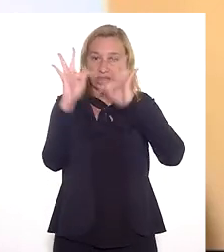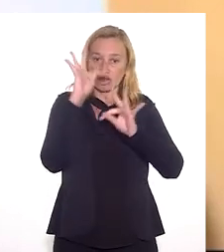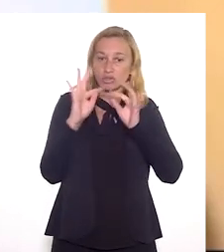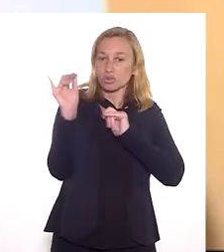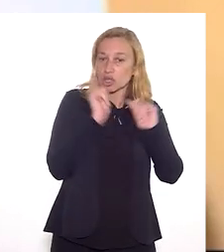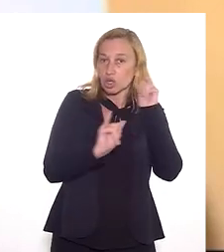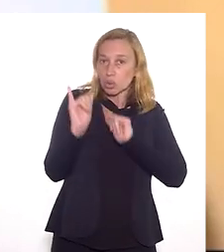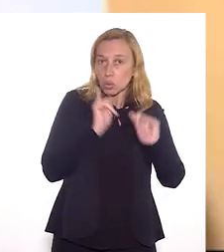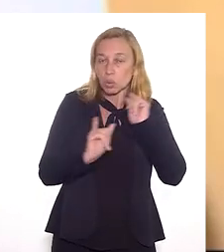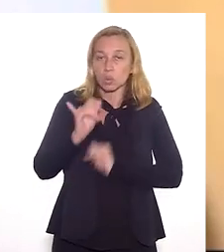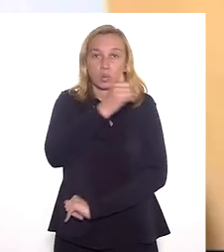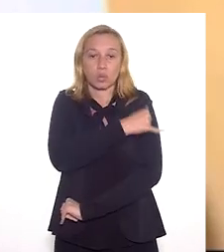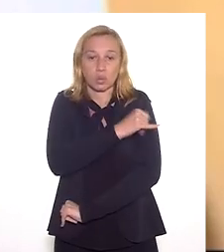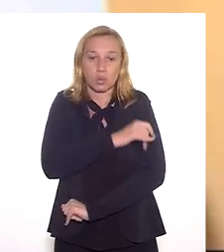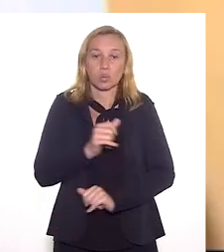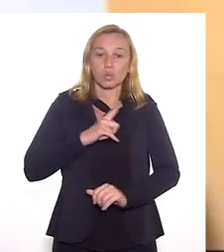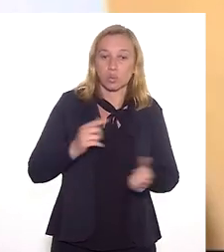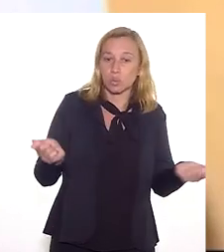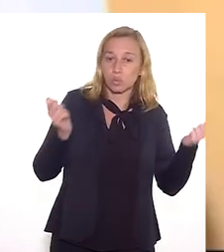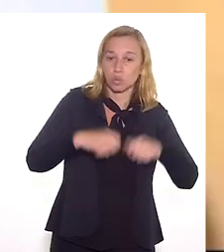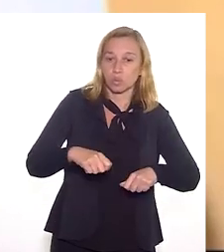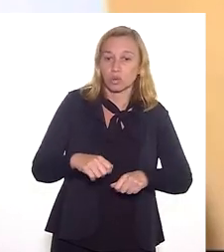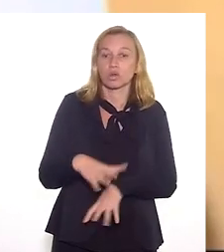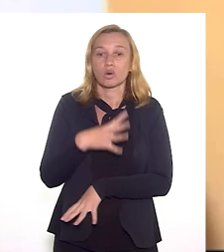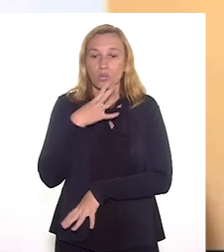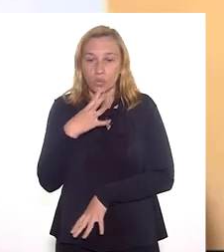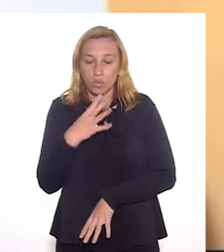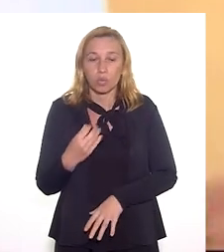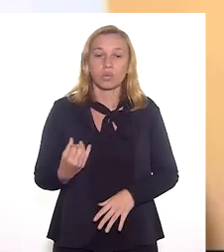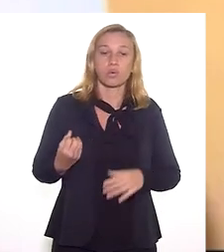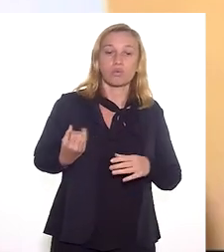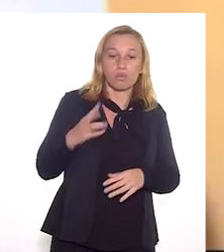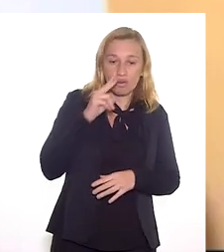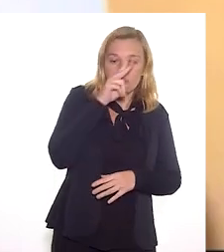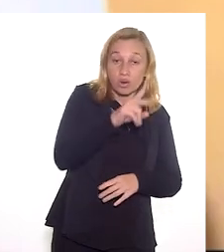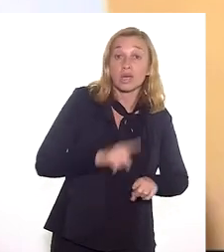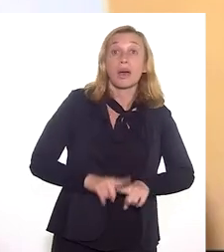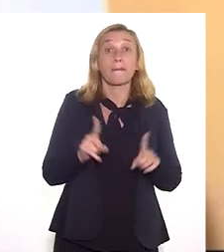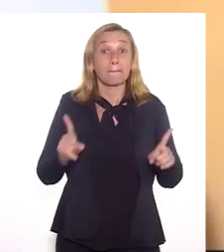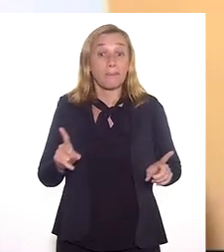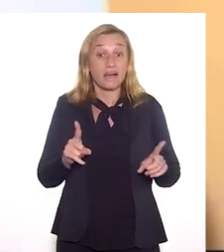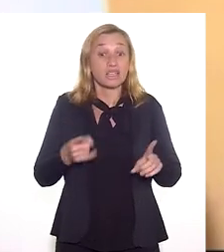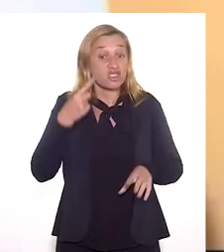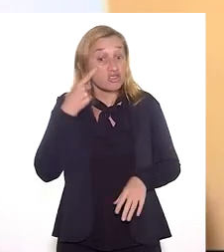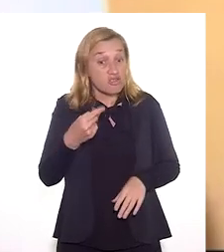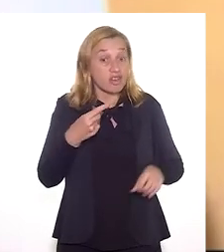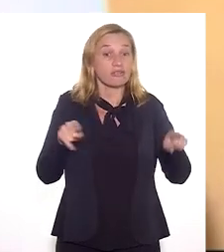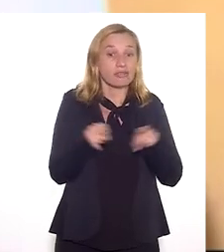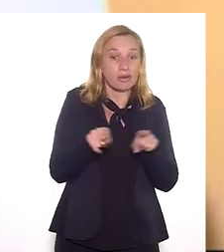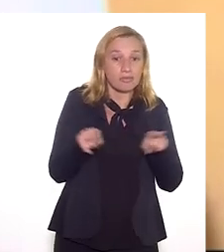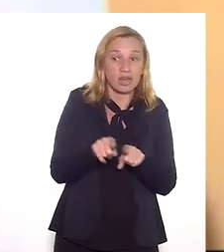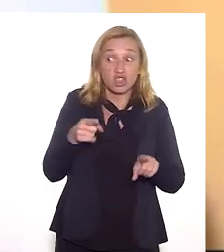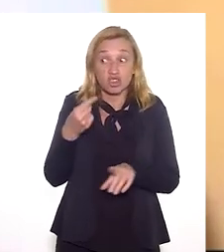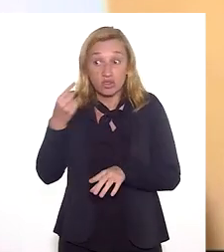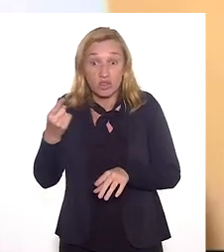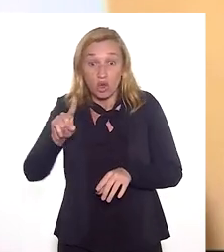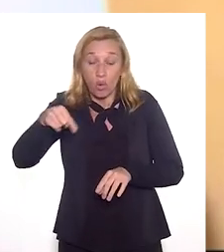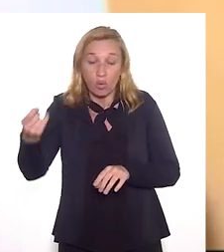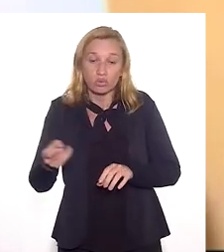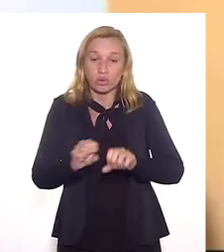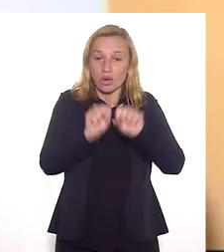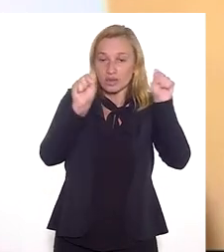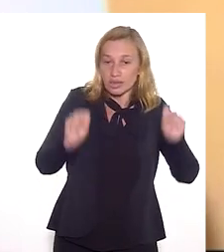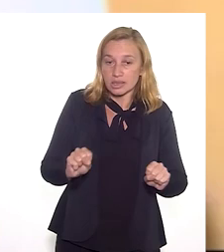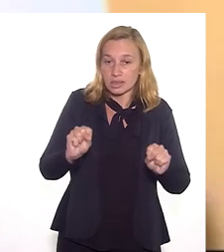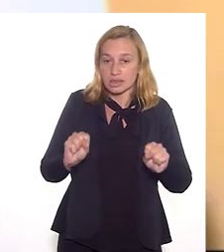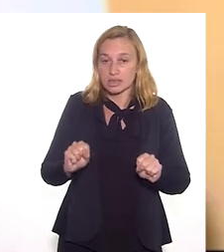nessa área de tecnologia, da informação, em que o Rio tem uma potência, tem um reconhecimento de que tem uma força aqui, mas a gente vê